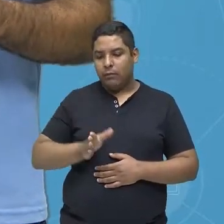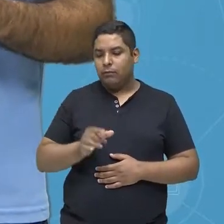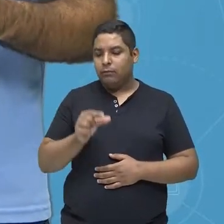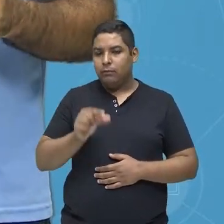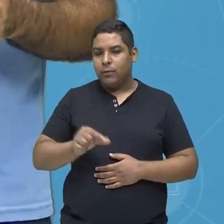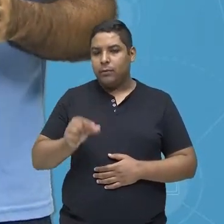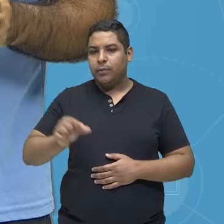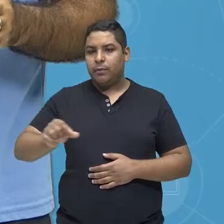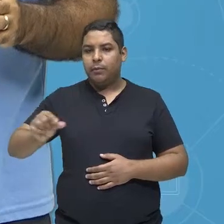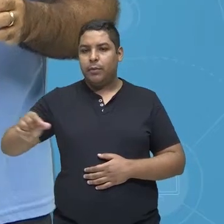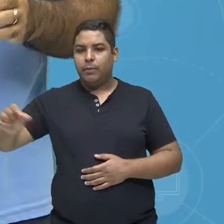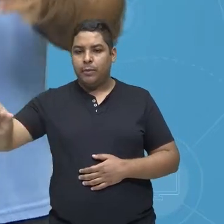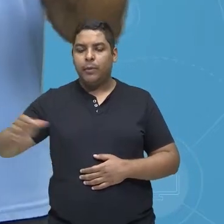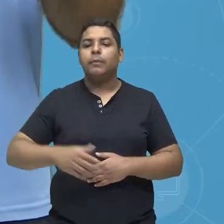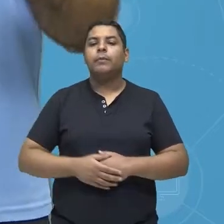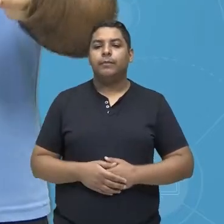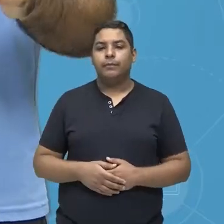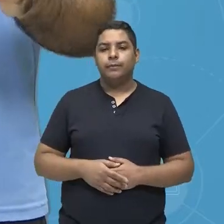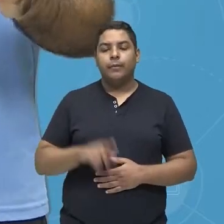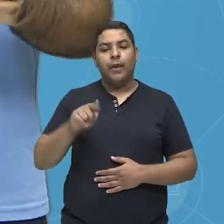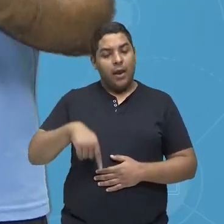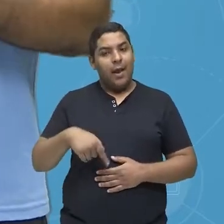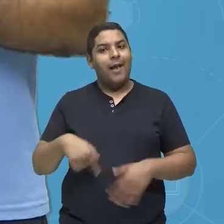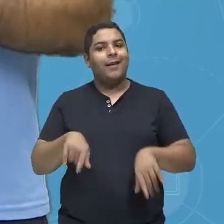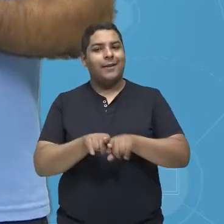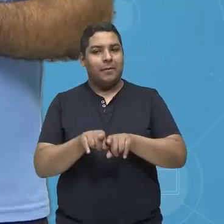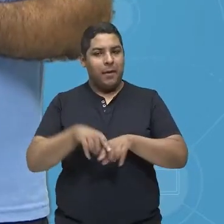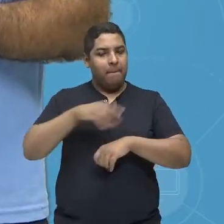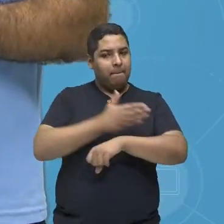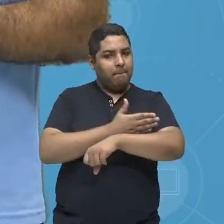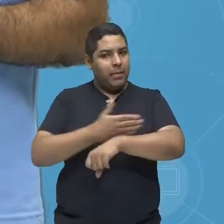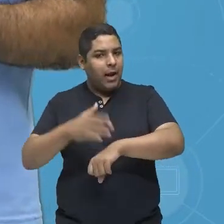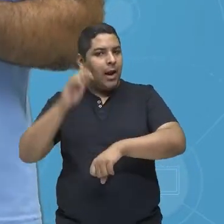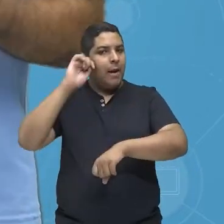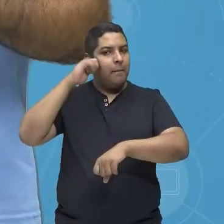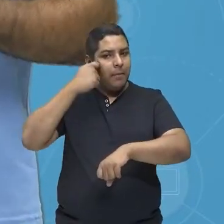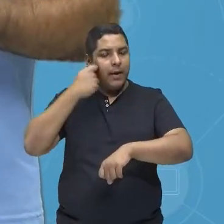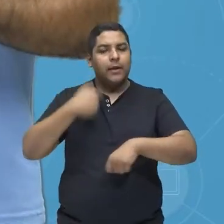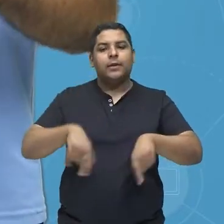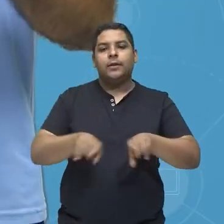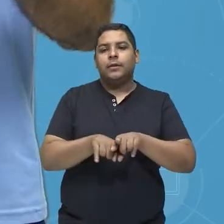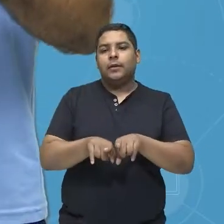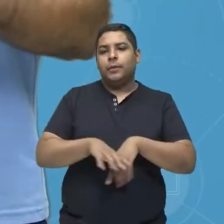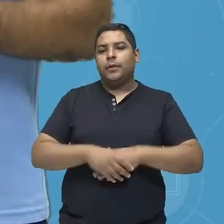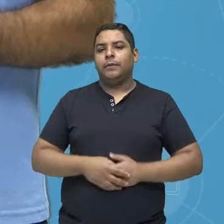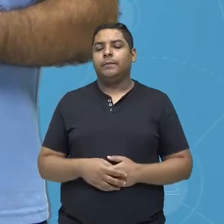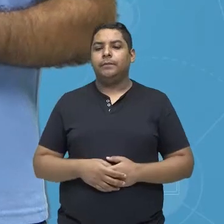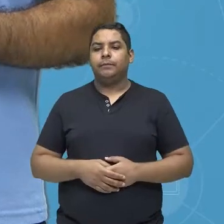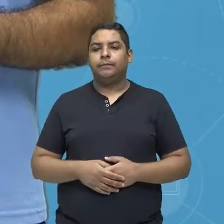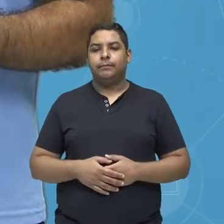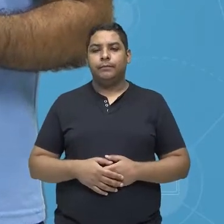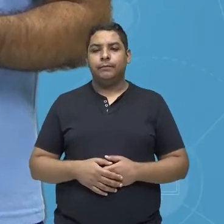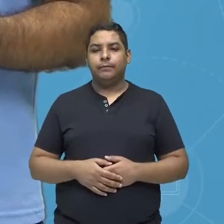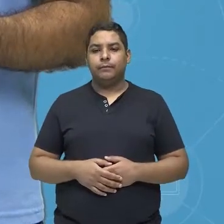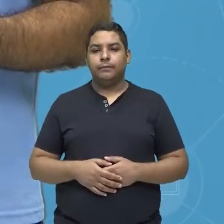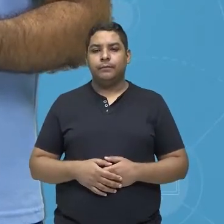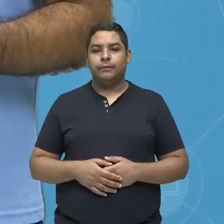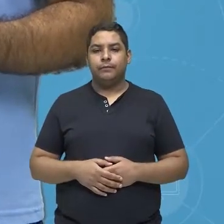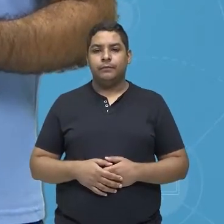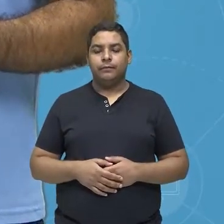andando nas casas pretas, que cada qual ocupa uma casa dessas, e aí eles vão estar sempre se movendo na